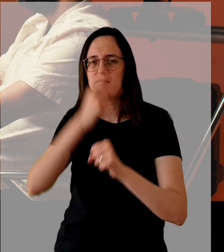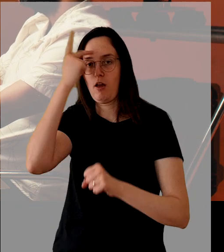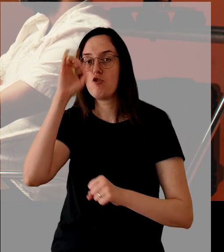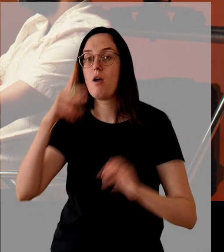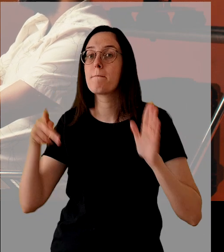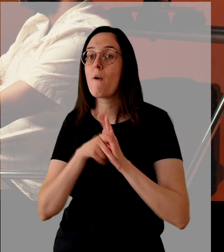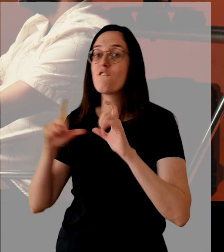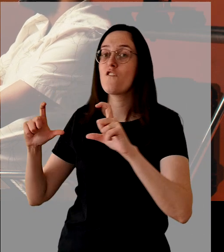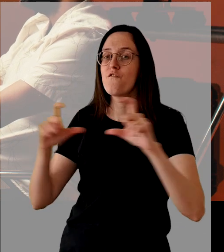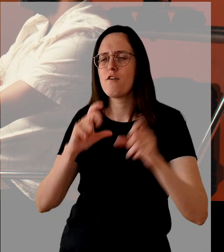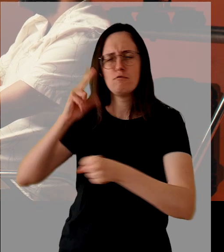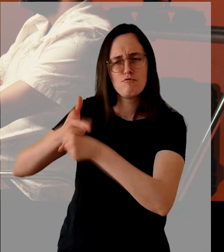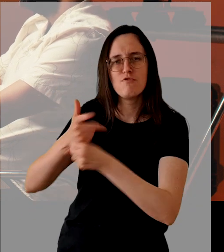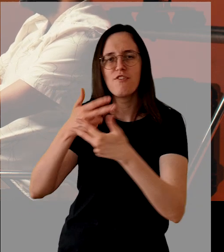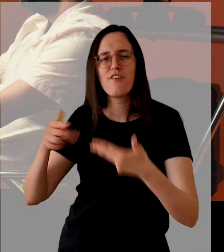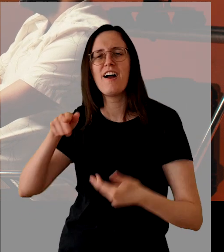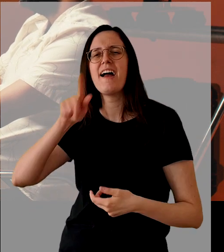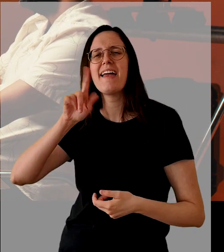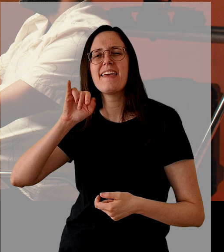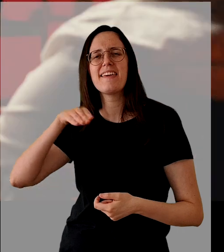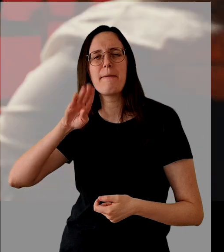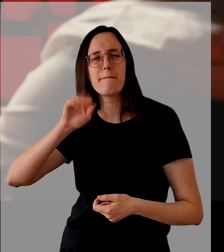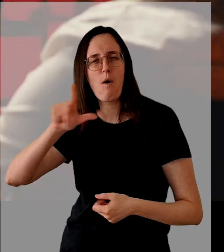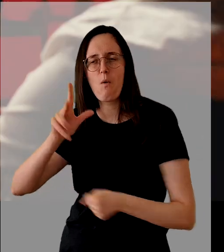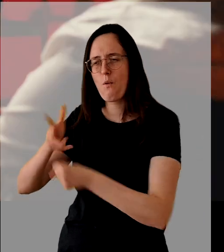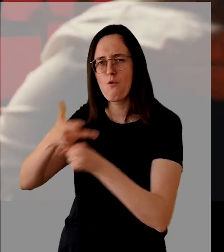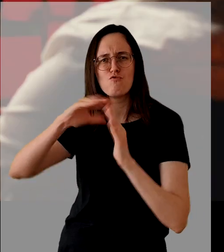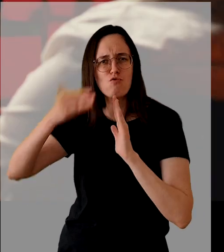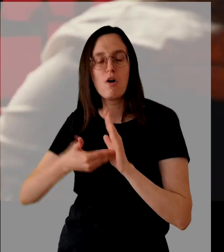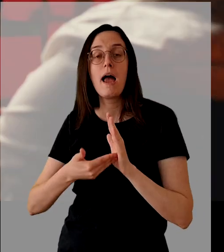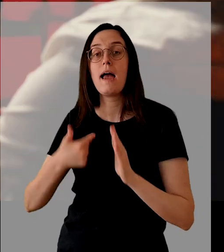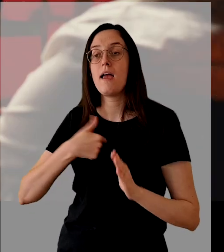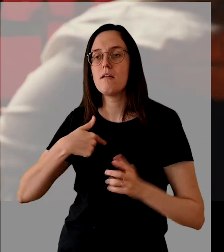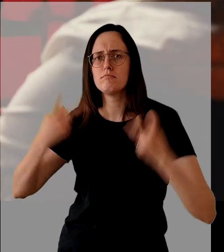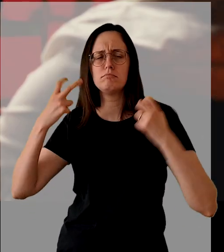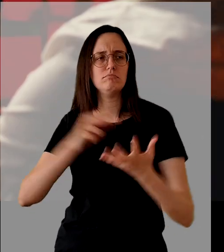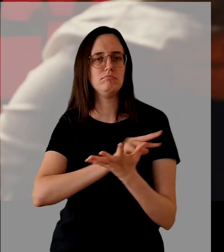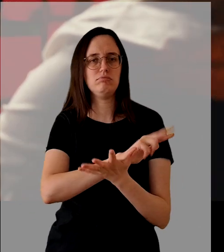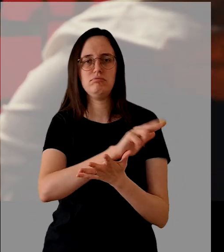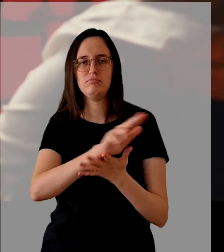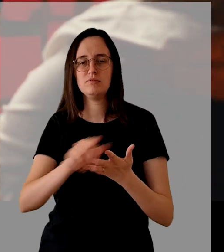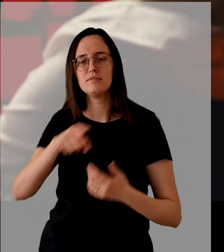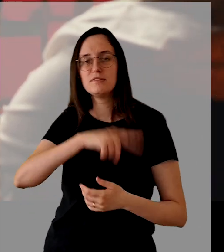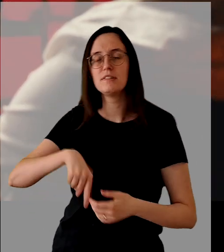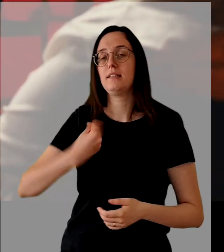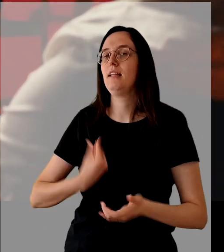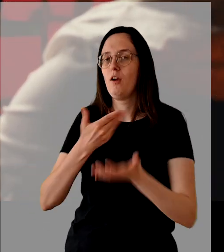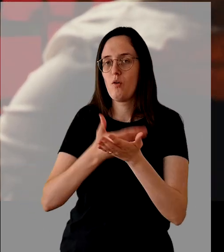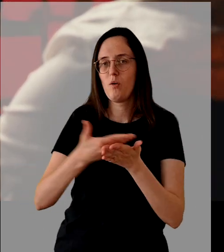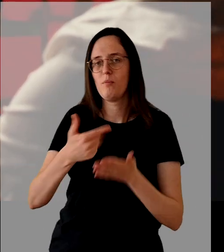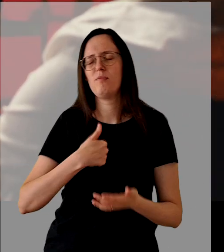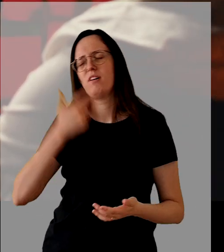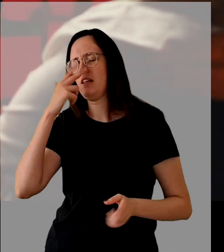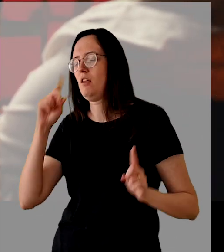equipe de fotografia. Só na equipe de fotografia. Né? Então, realmente, eu vejo que é um leque gigantesco, até para quem está começando, que acha